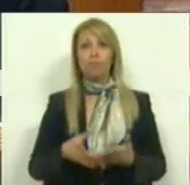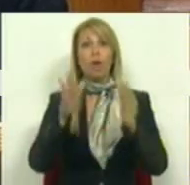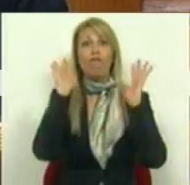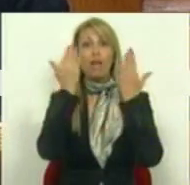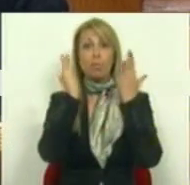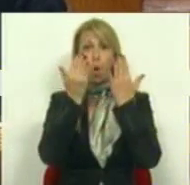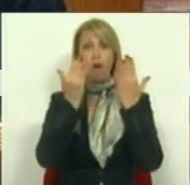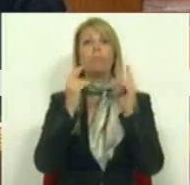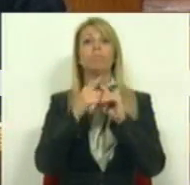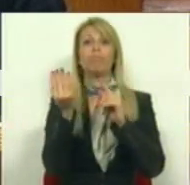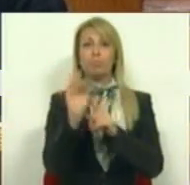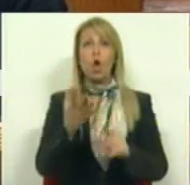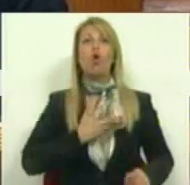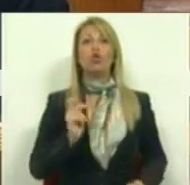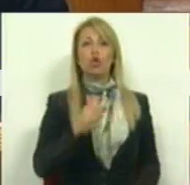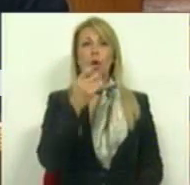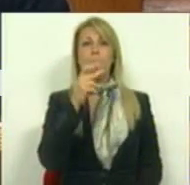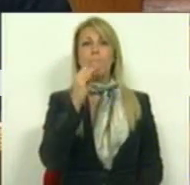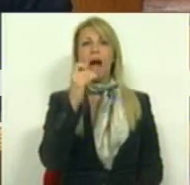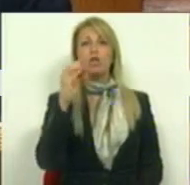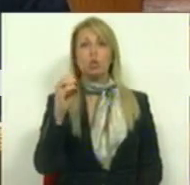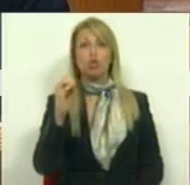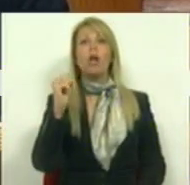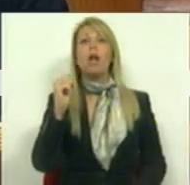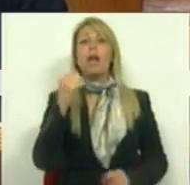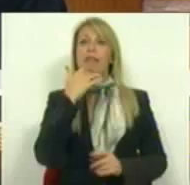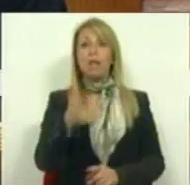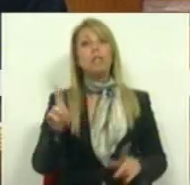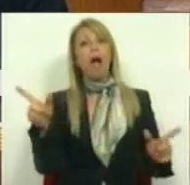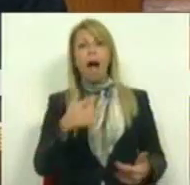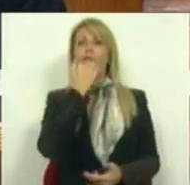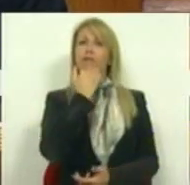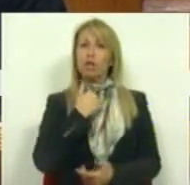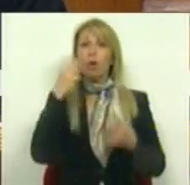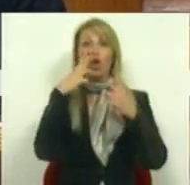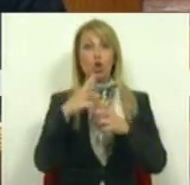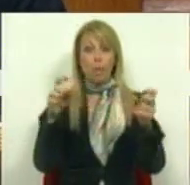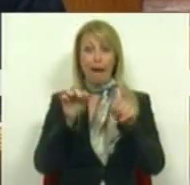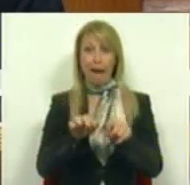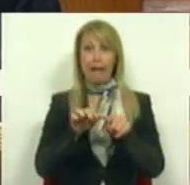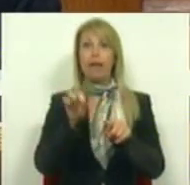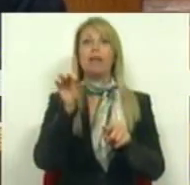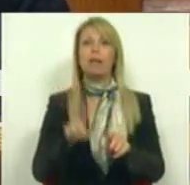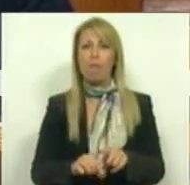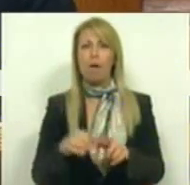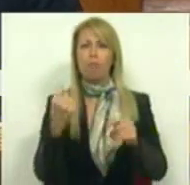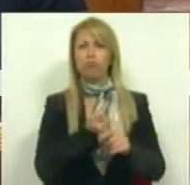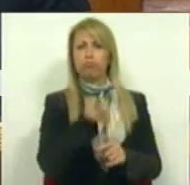Facebook, o Dr. Passos Coelho afirmava, e cito: felizmente tenho descoberto, também nesta plataforma, que